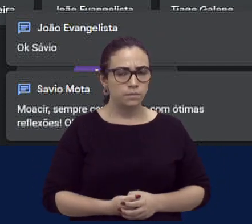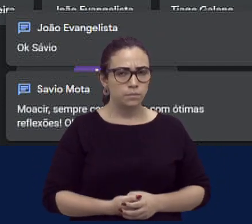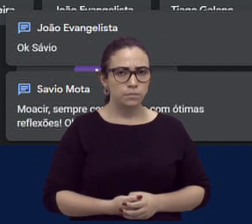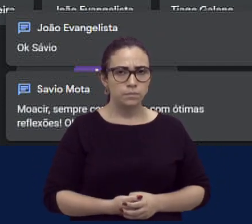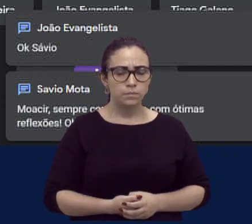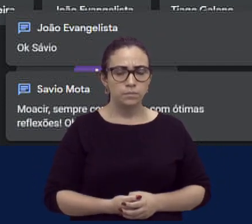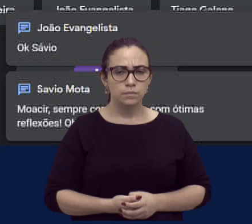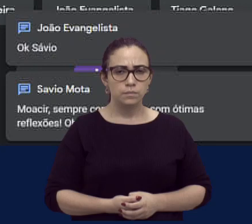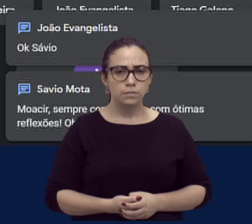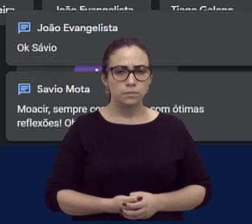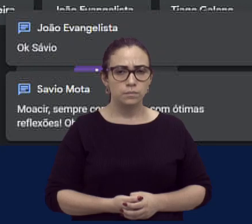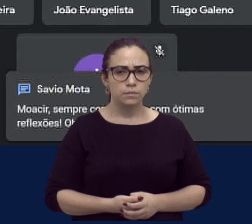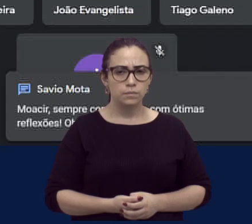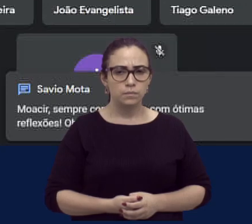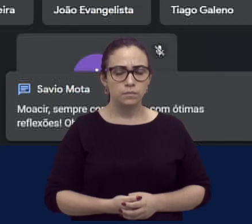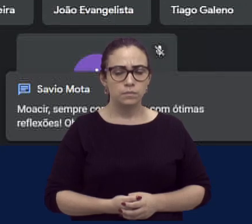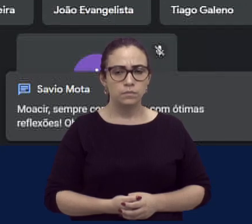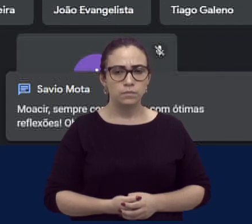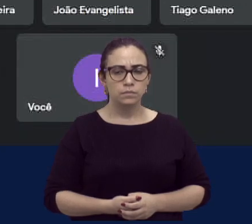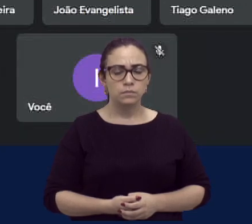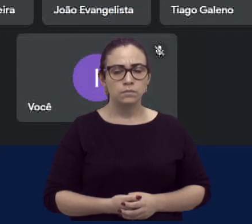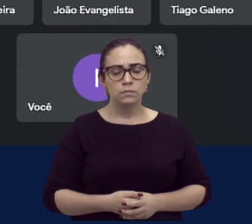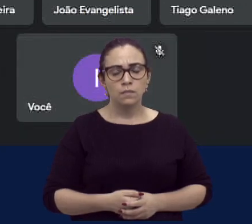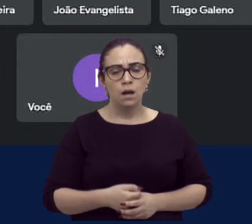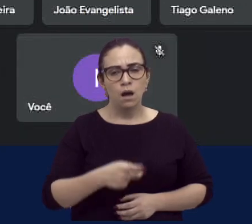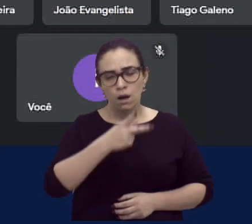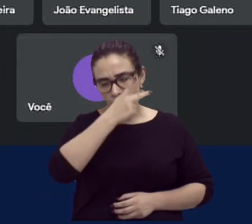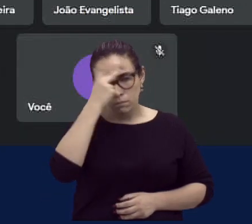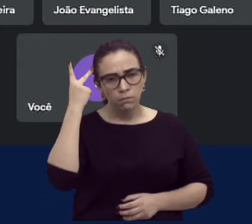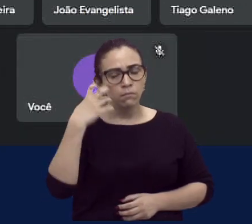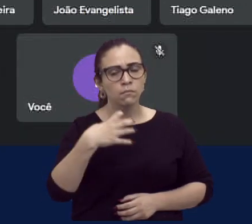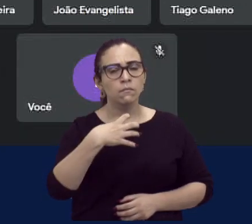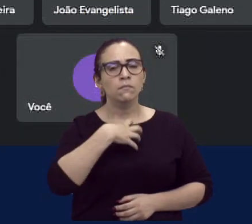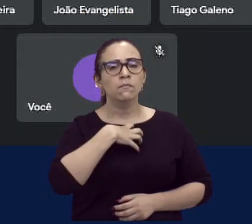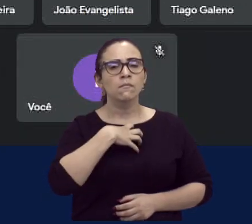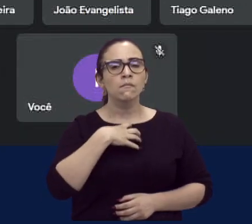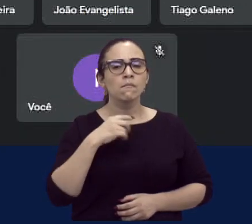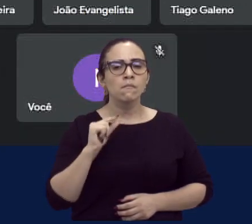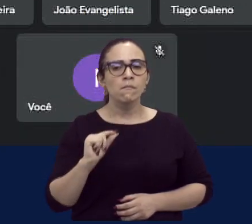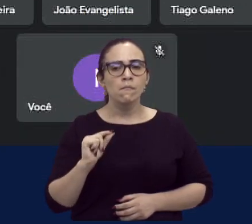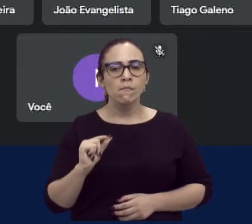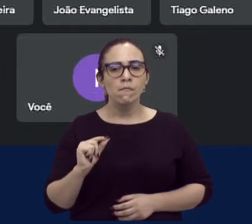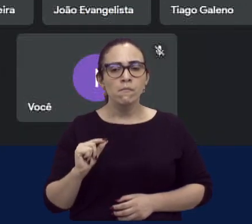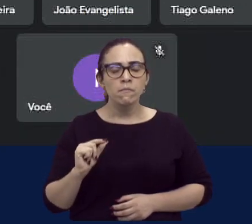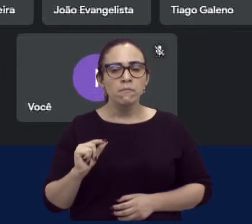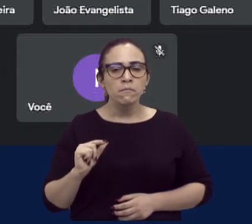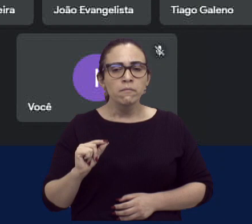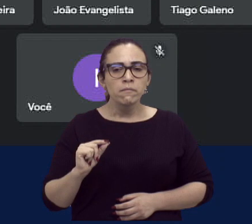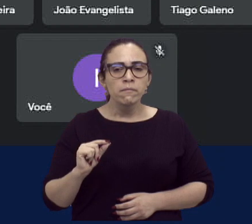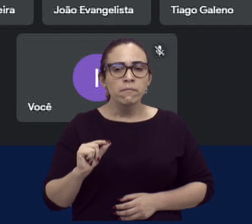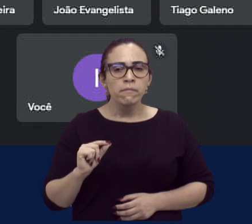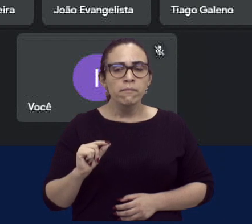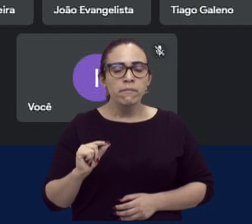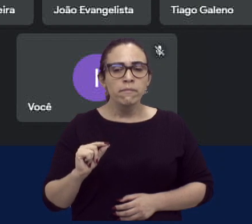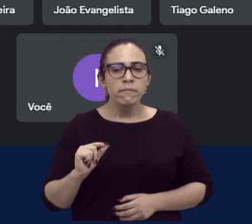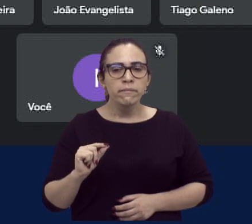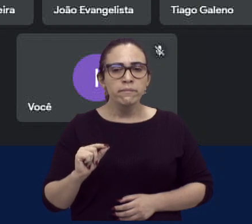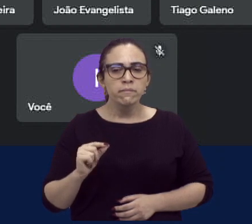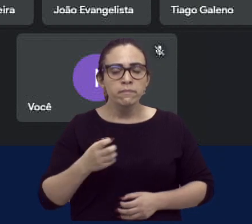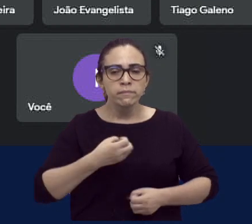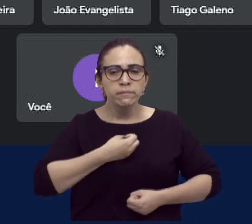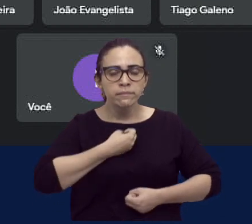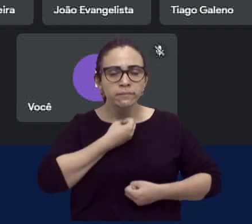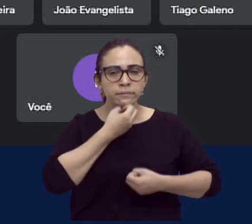Aí, o que a pessoa sentiu imediatamente? Era uma florzinha que chegou lá se abrindo,